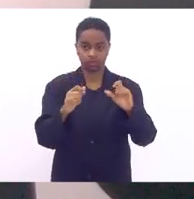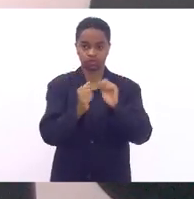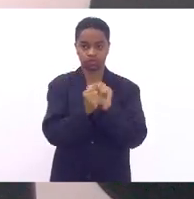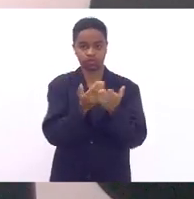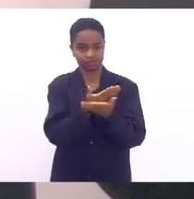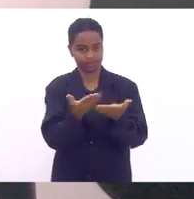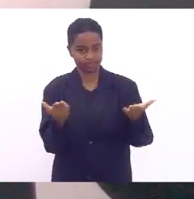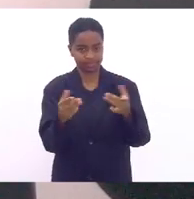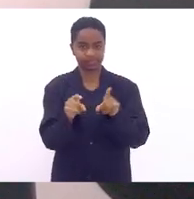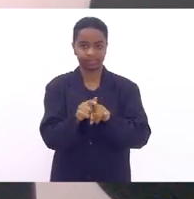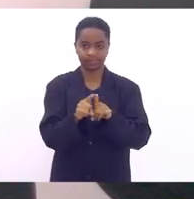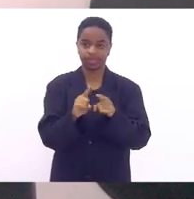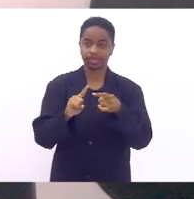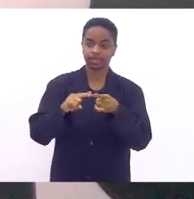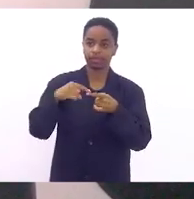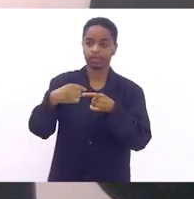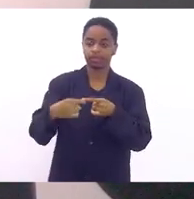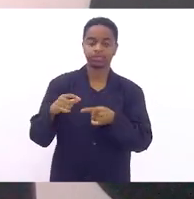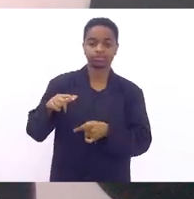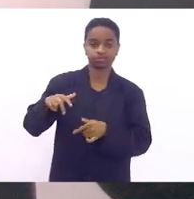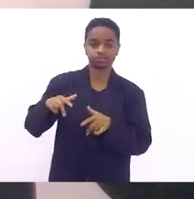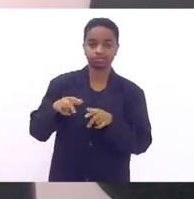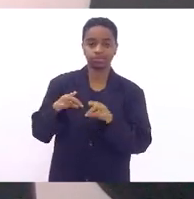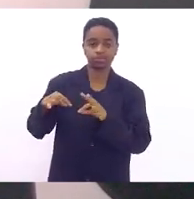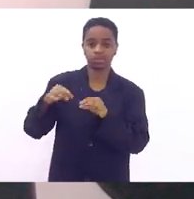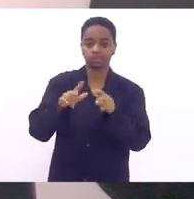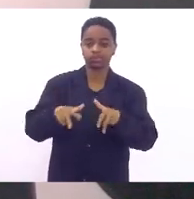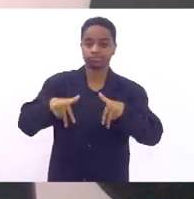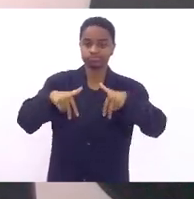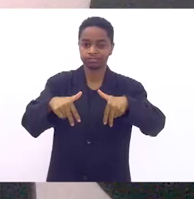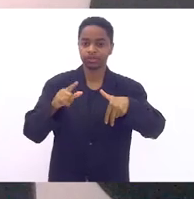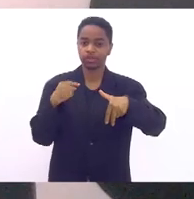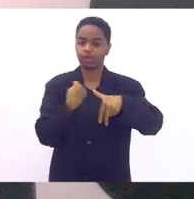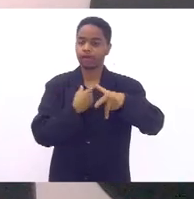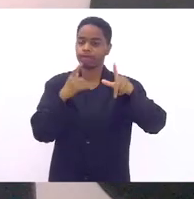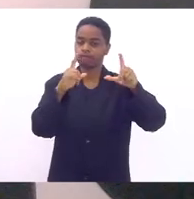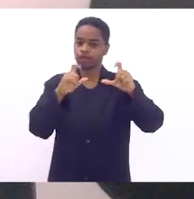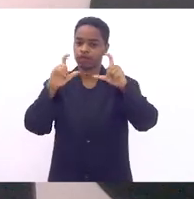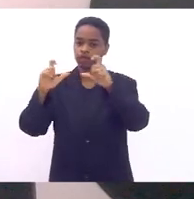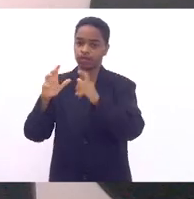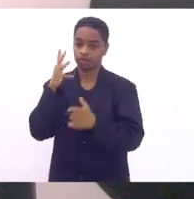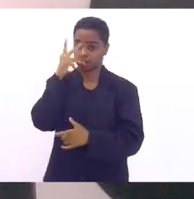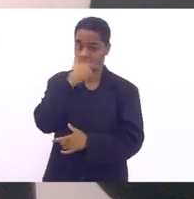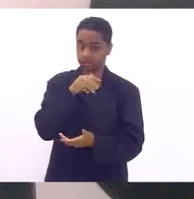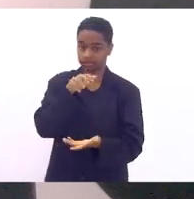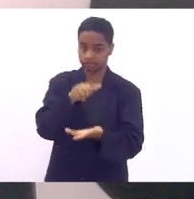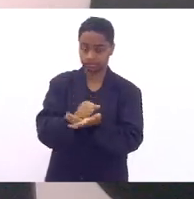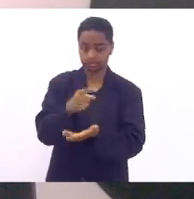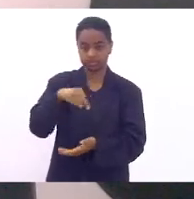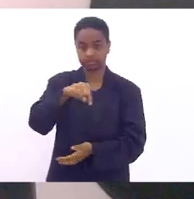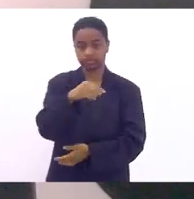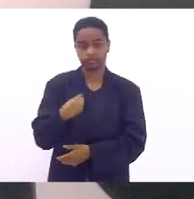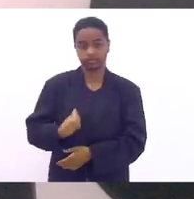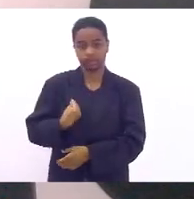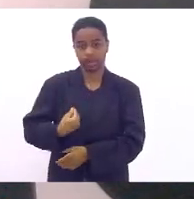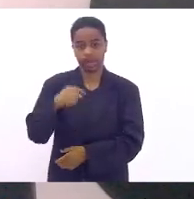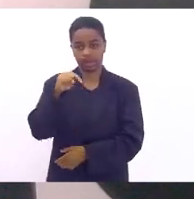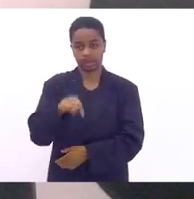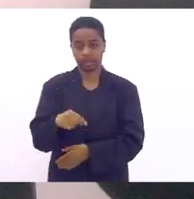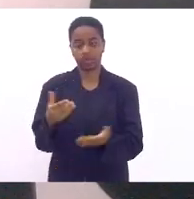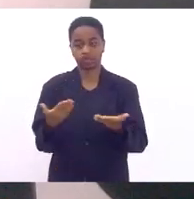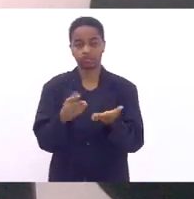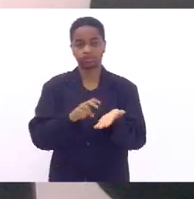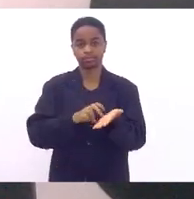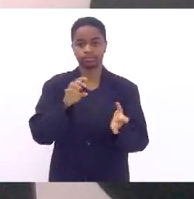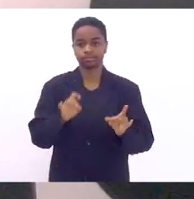eles né E aí a gente desce todo mundo fica de pé e a gente tira aquela foto bonita para registrar a presença de todos vocês nessa manhã tão